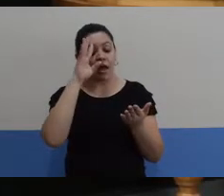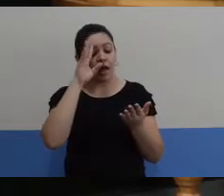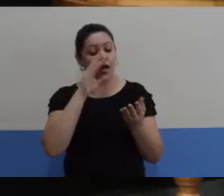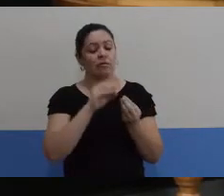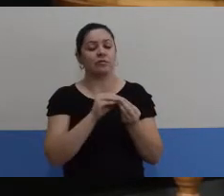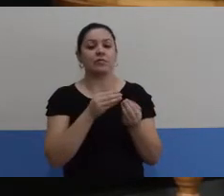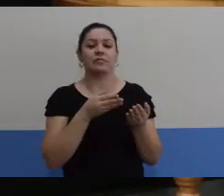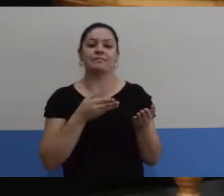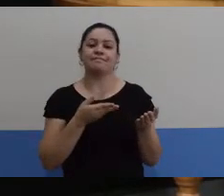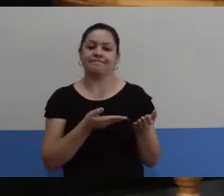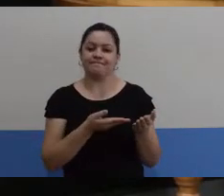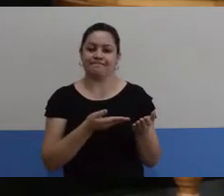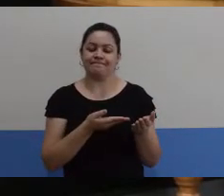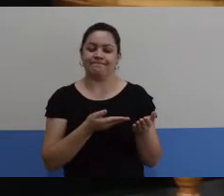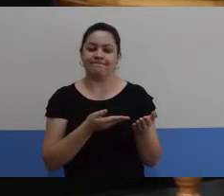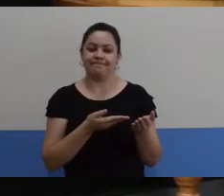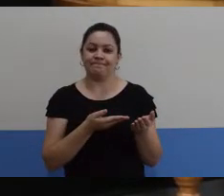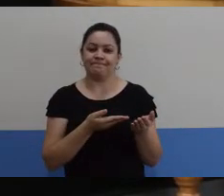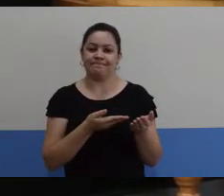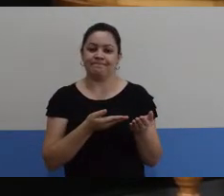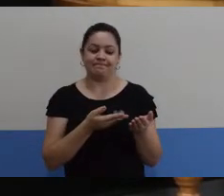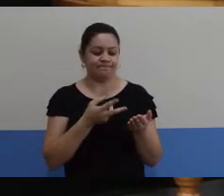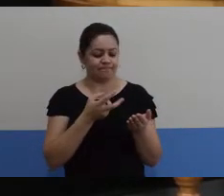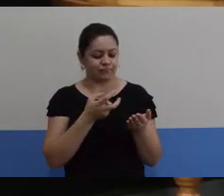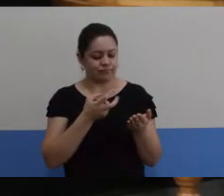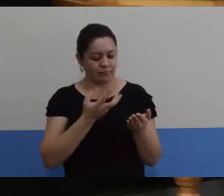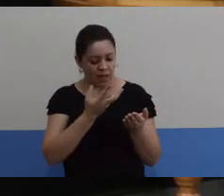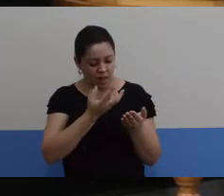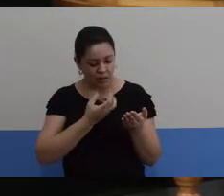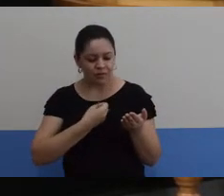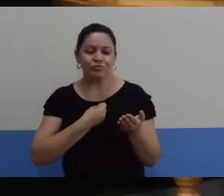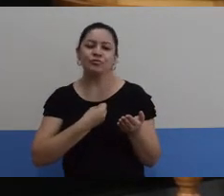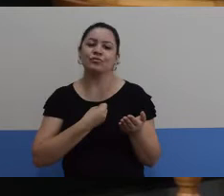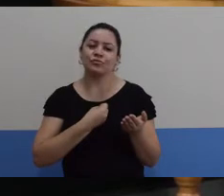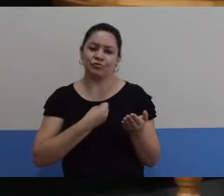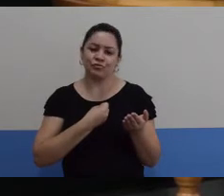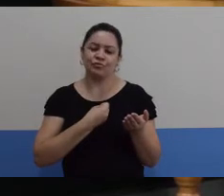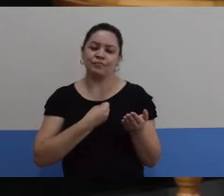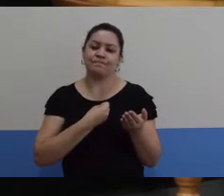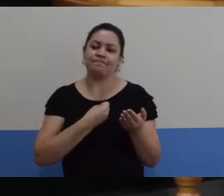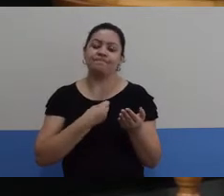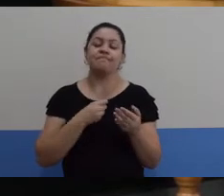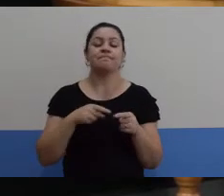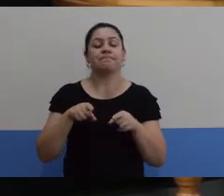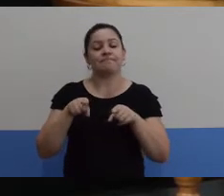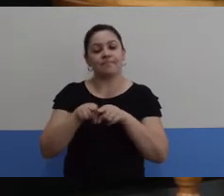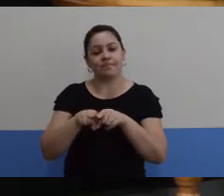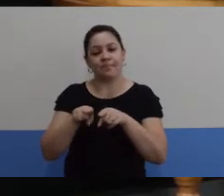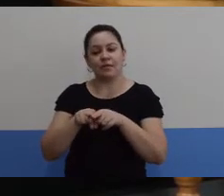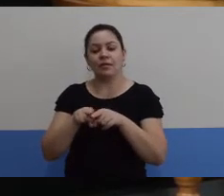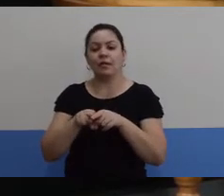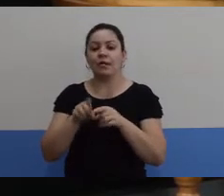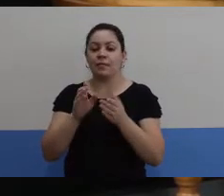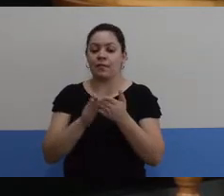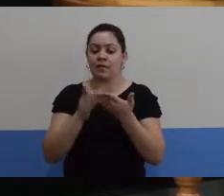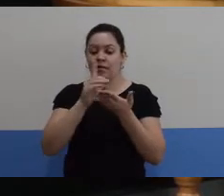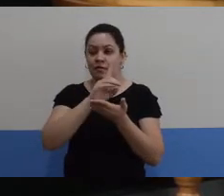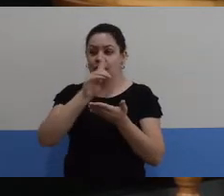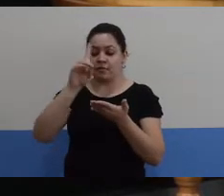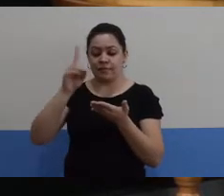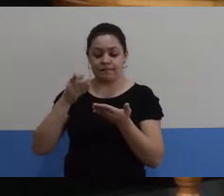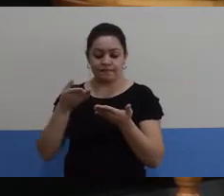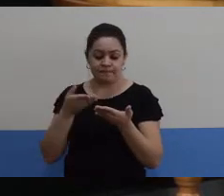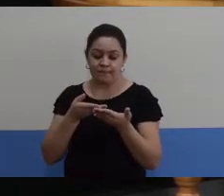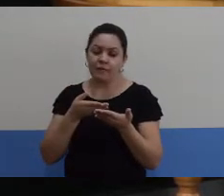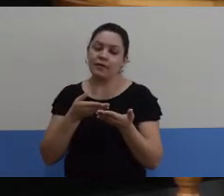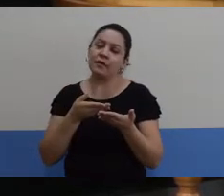na Escritura. Ouvir a palavra de Deus, né? E depois de ouvir a palavra de Deus,